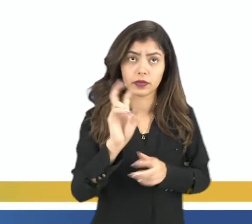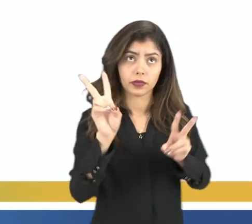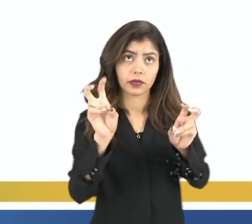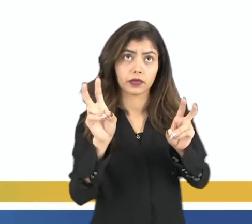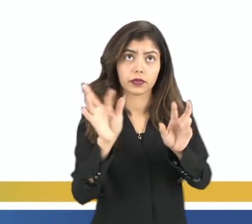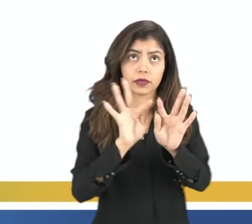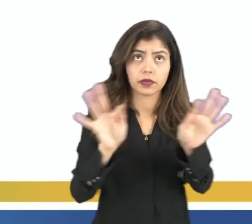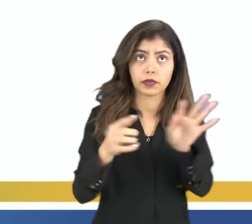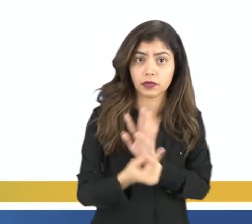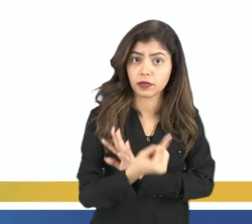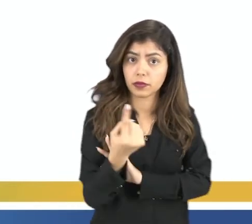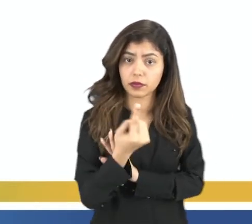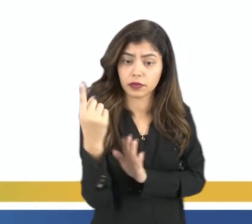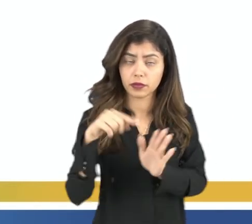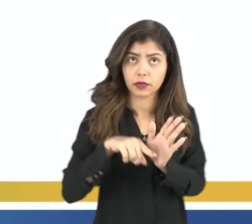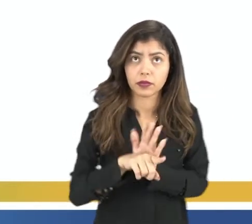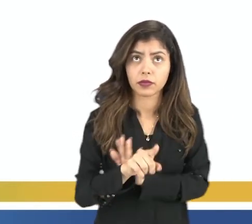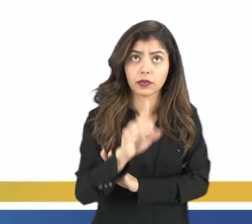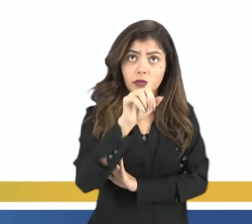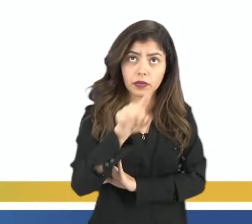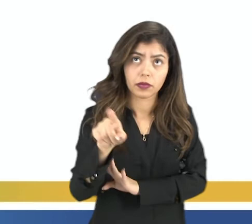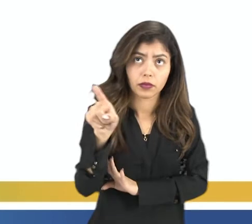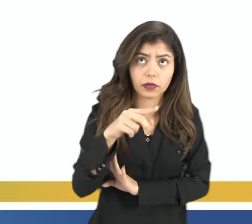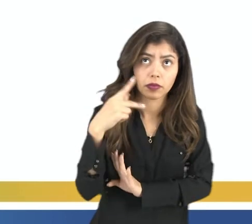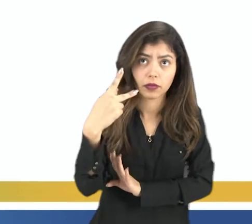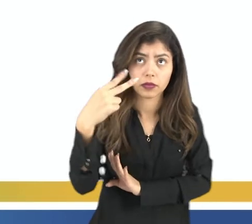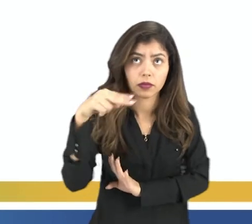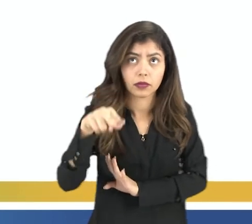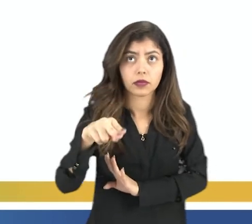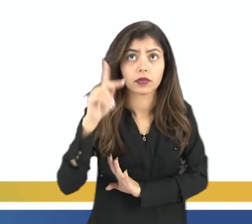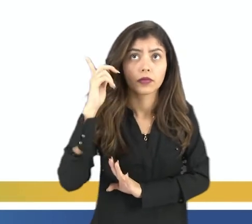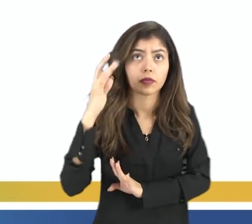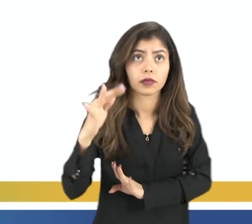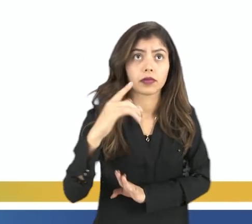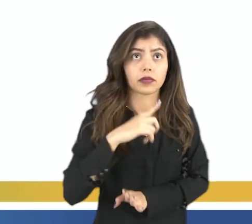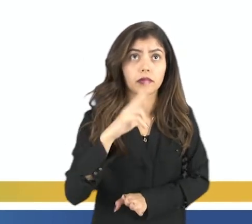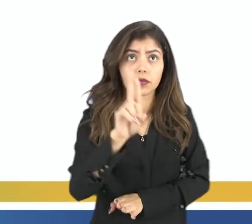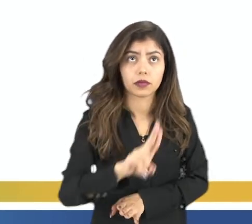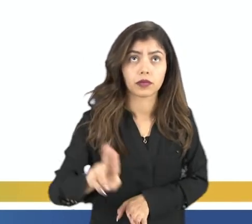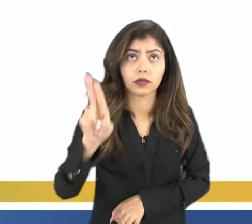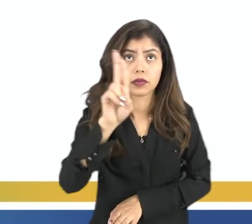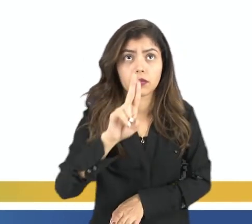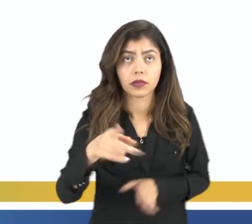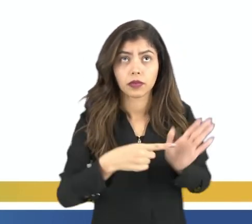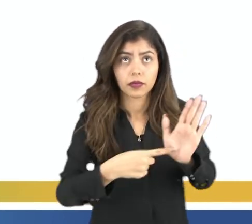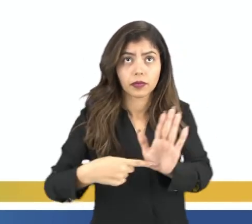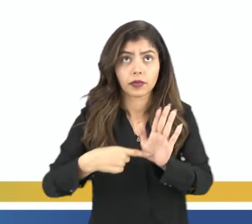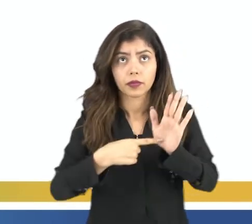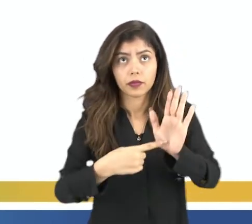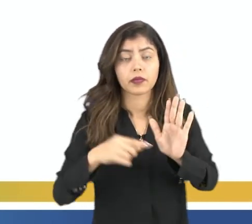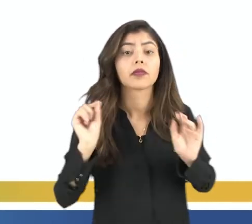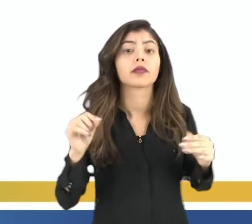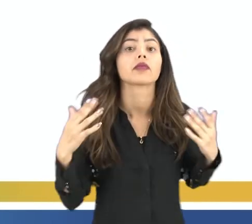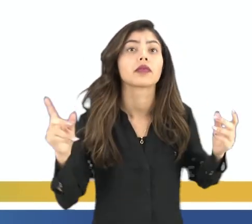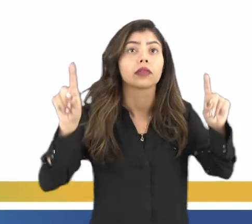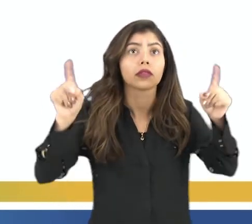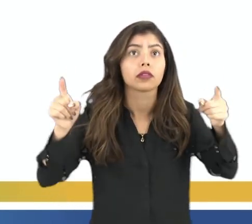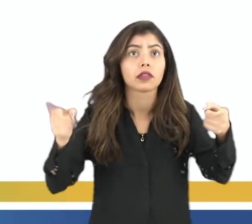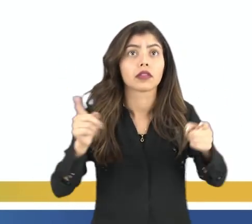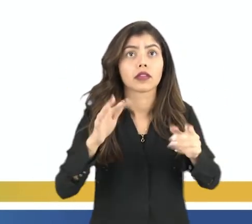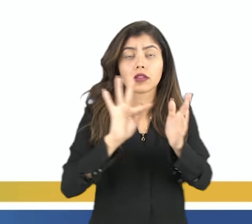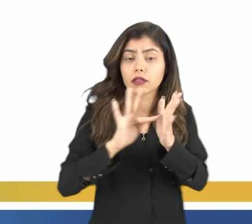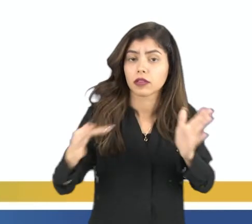1, marque a única em que o pronome reflexivo está sendo usado para enfatizar, olha entre parênteses, a